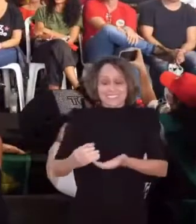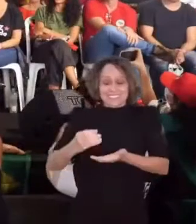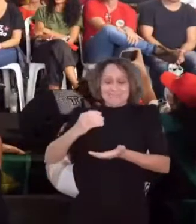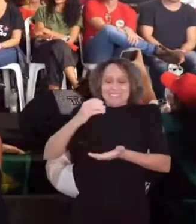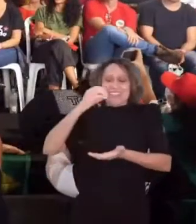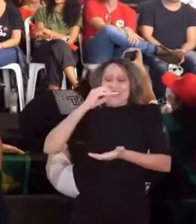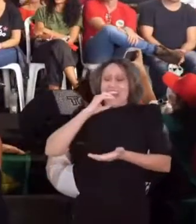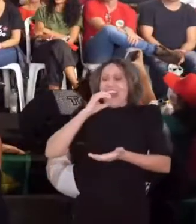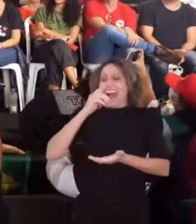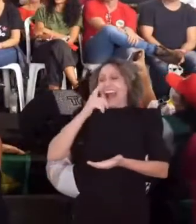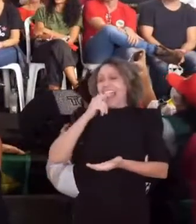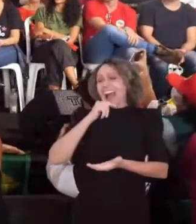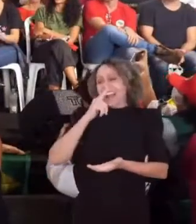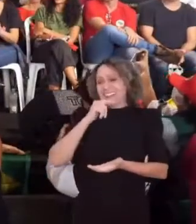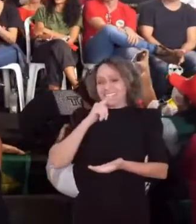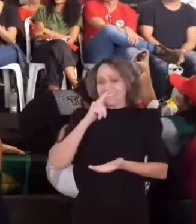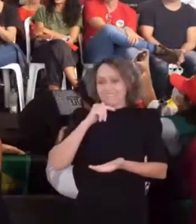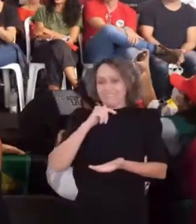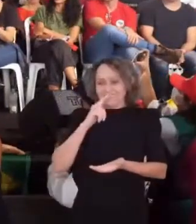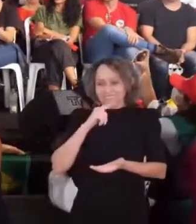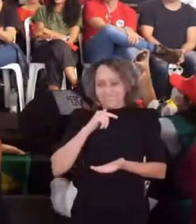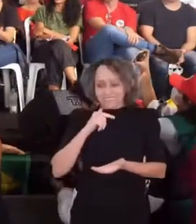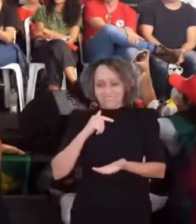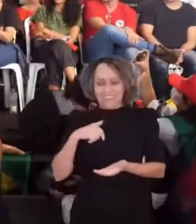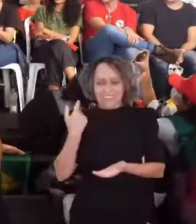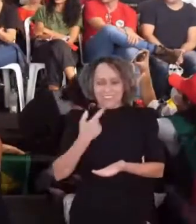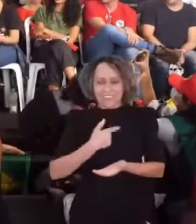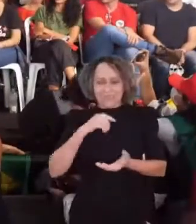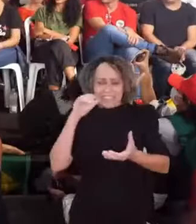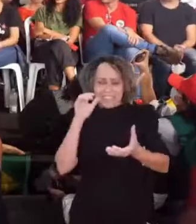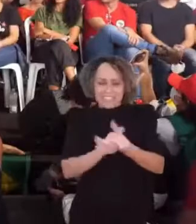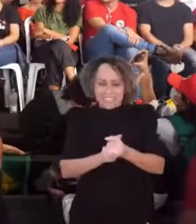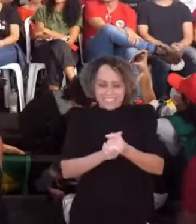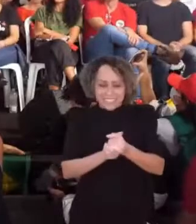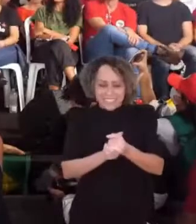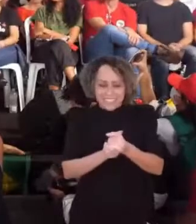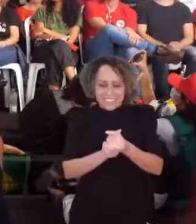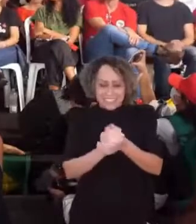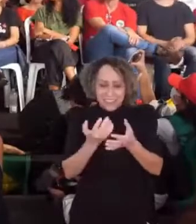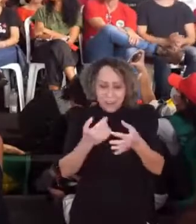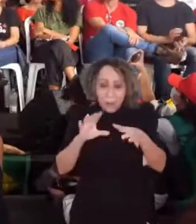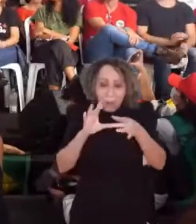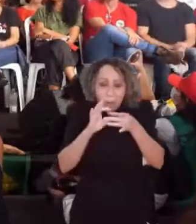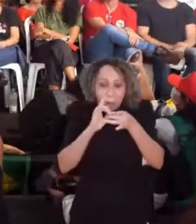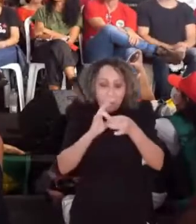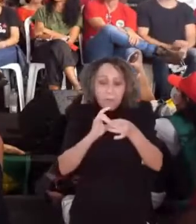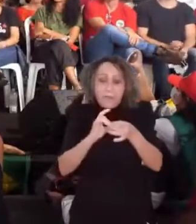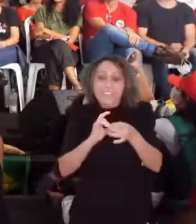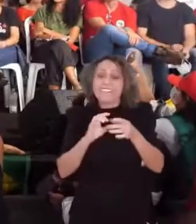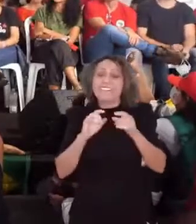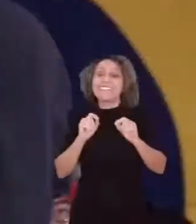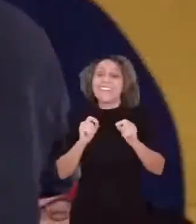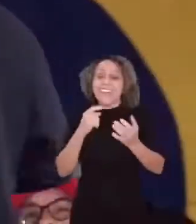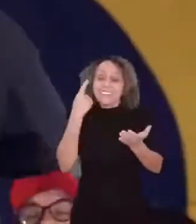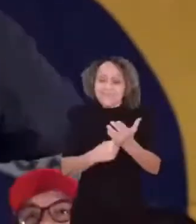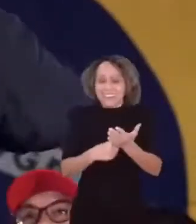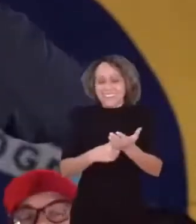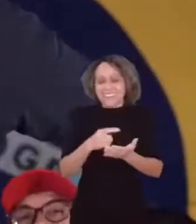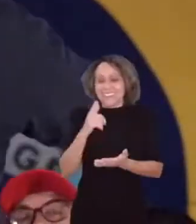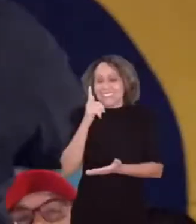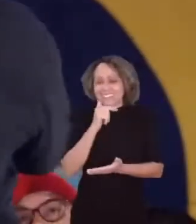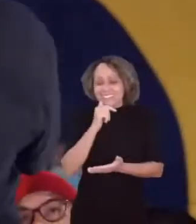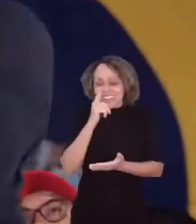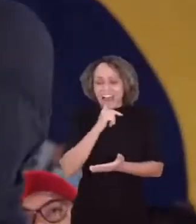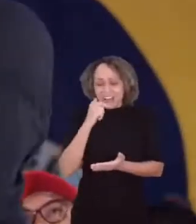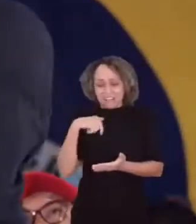Nós somos casados com comunhão de águas. Eu queria que vocês ouvissem bem uma coisa que eu vou falar, porque aqui